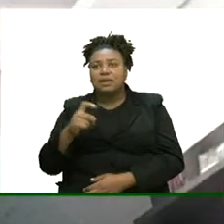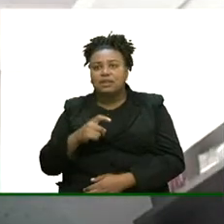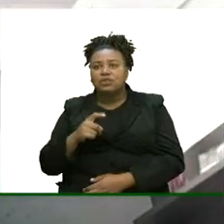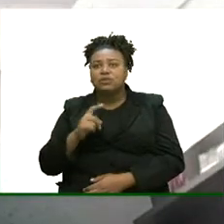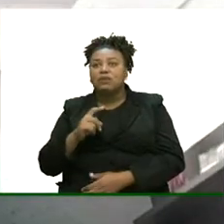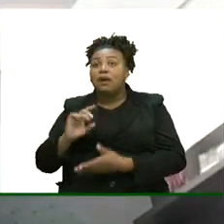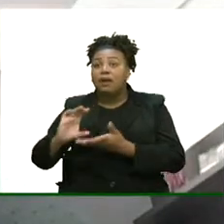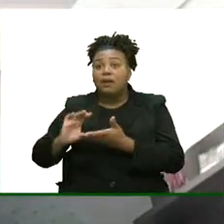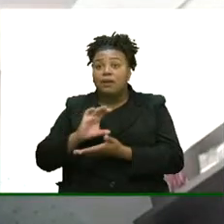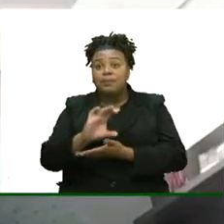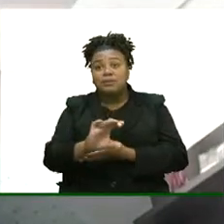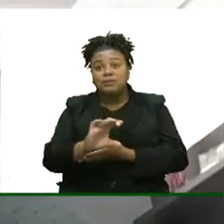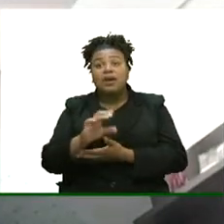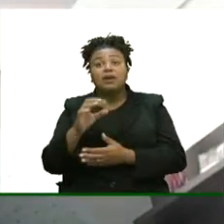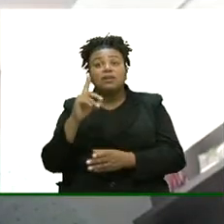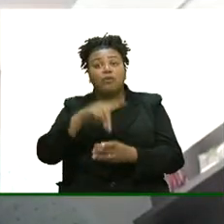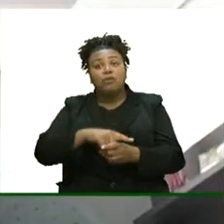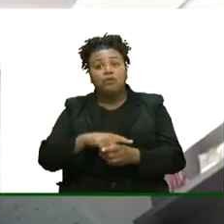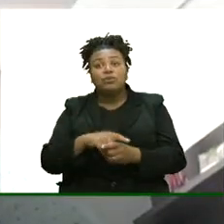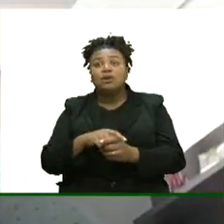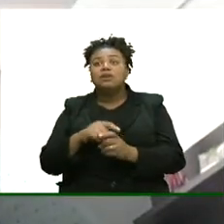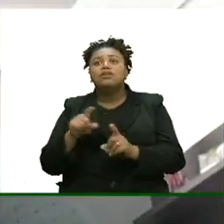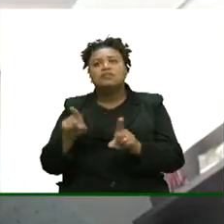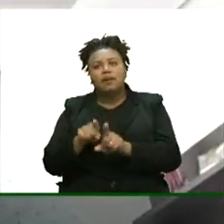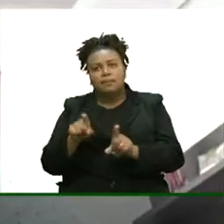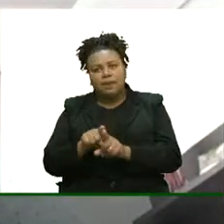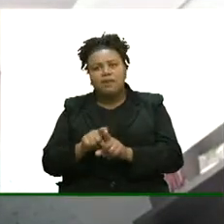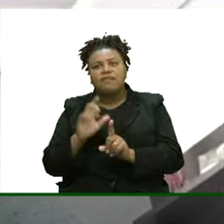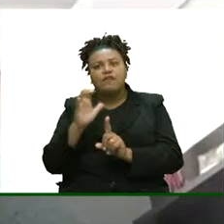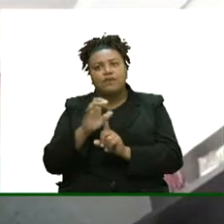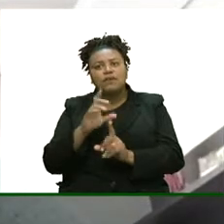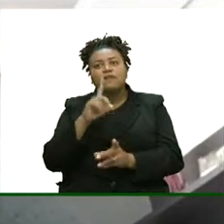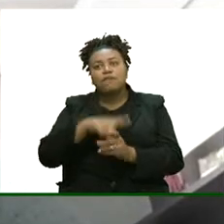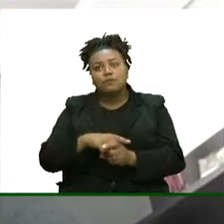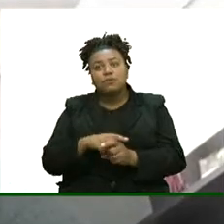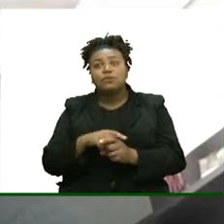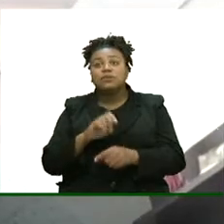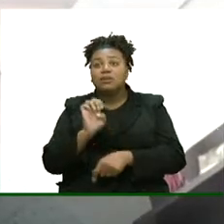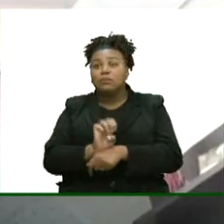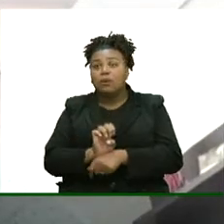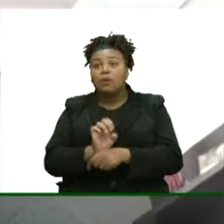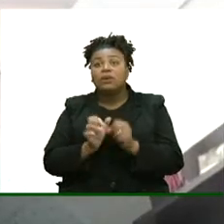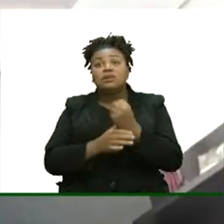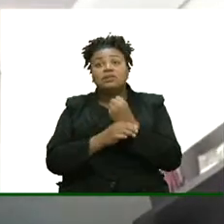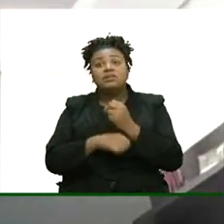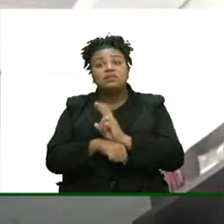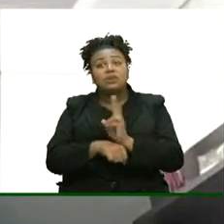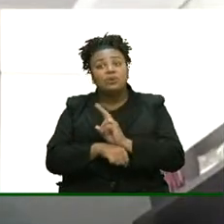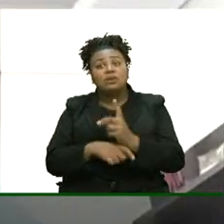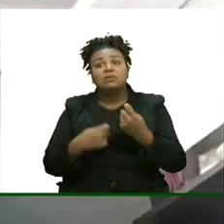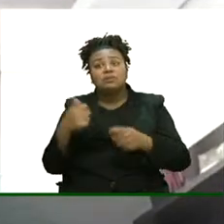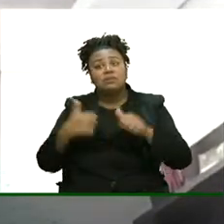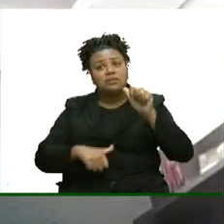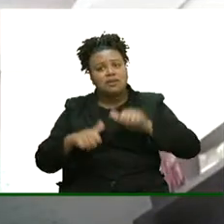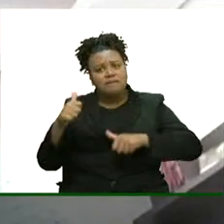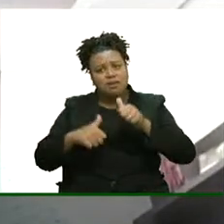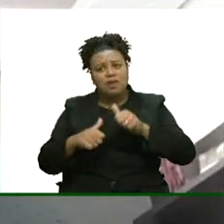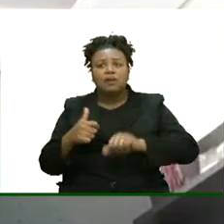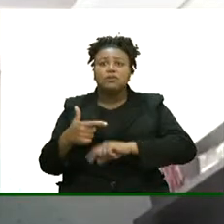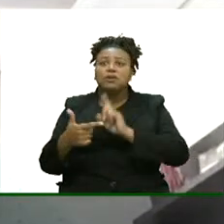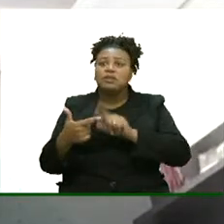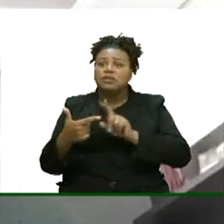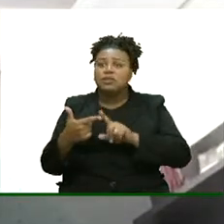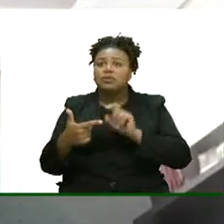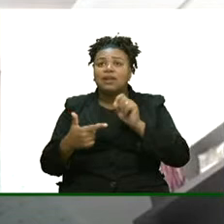são repassadas ao fundo, um impacto também no Fundo Estadual de Segurança. Isso tem que ser analisado. E o segundo